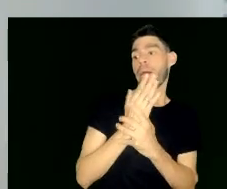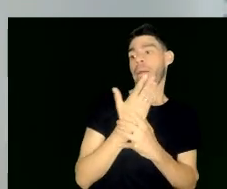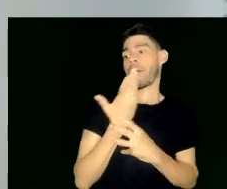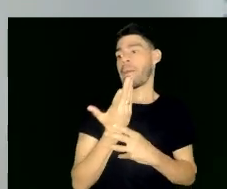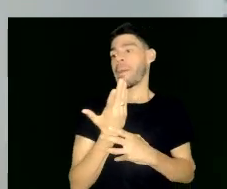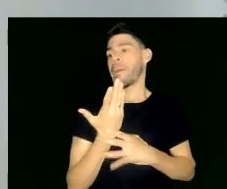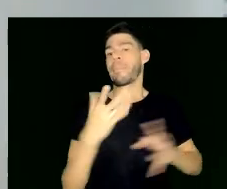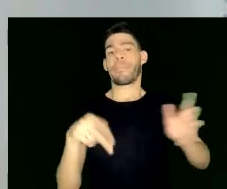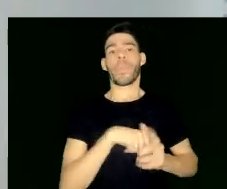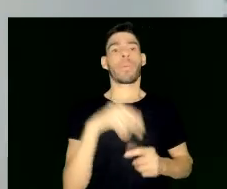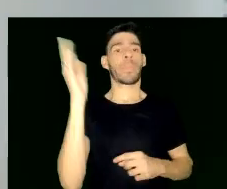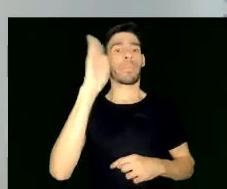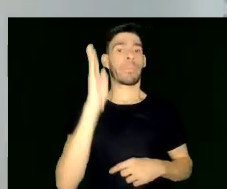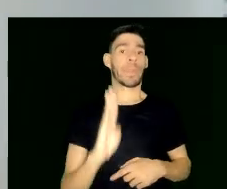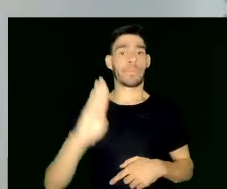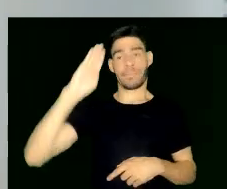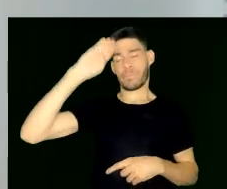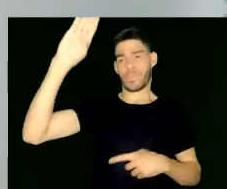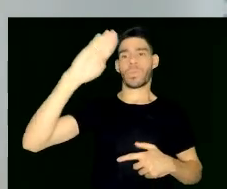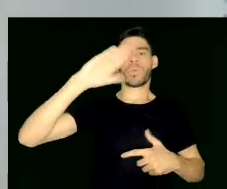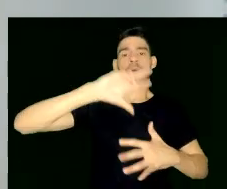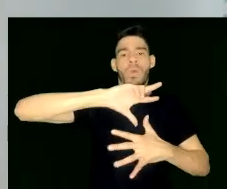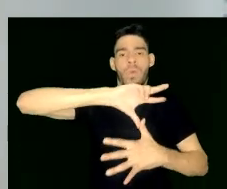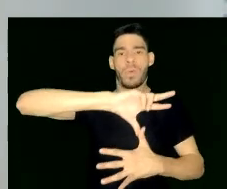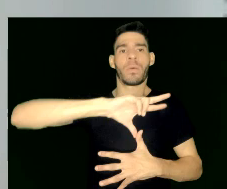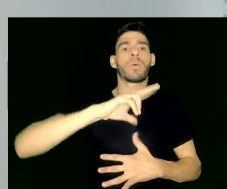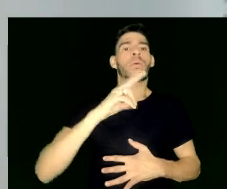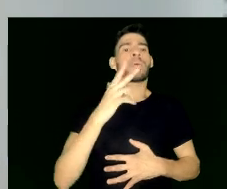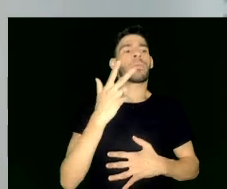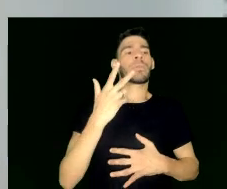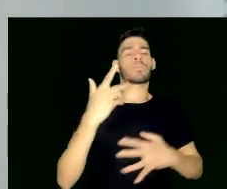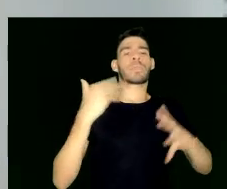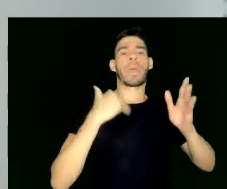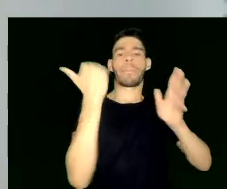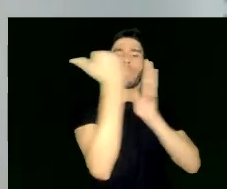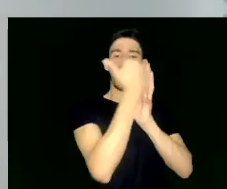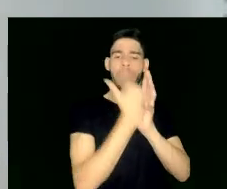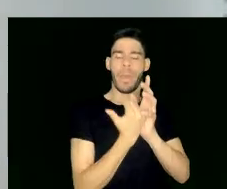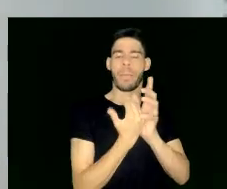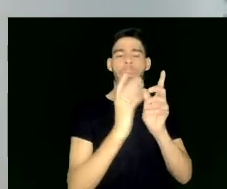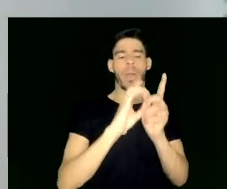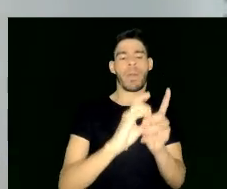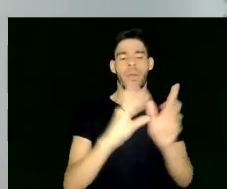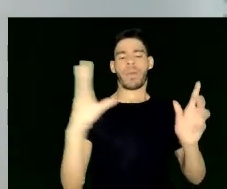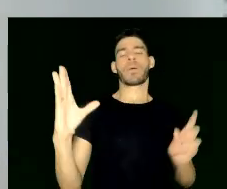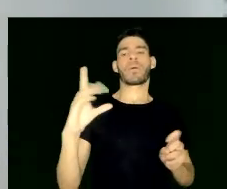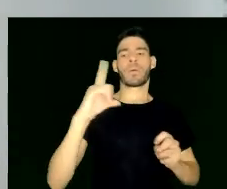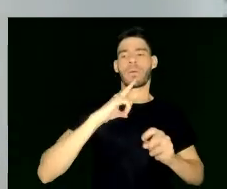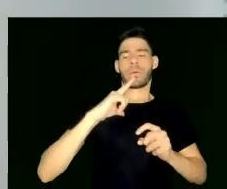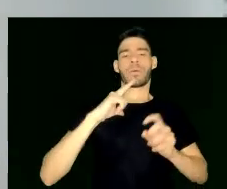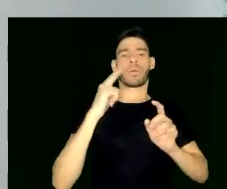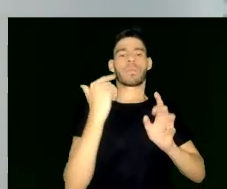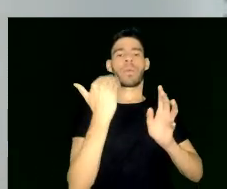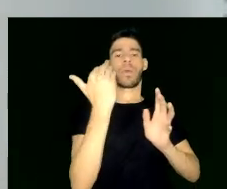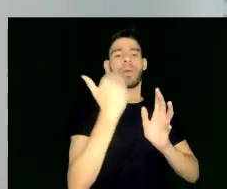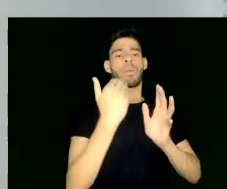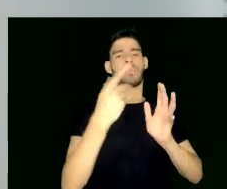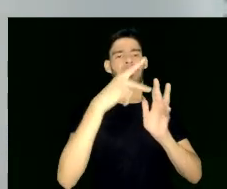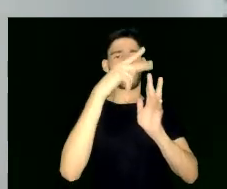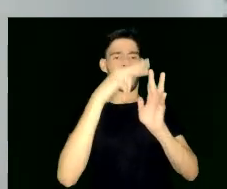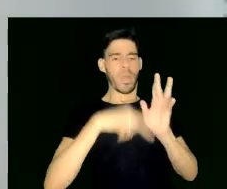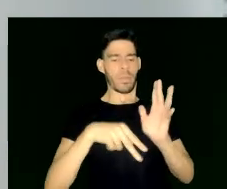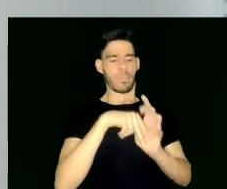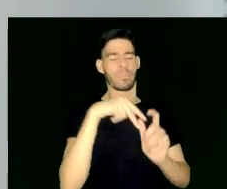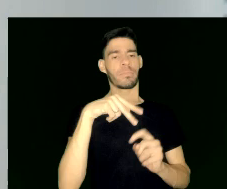né, como o caso brasileiro, inclusive, no Mercosul e tal, com as cláusulas democráticas, né, que vêm do protocolo